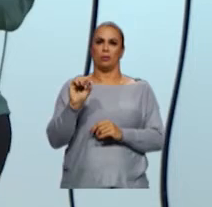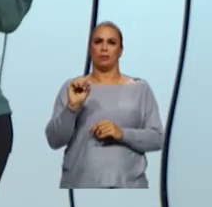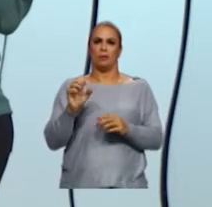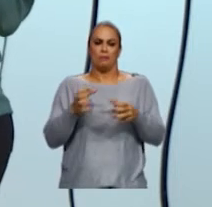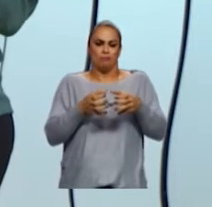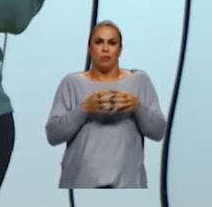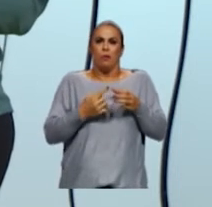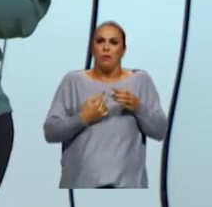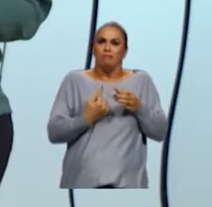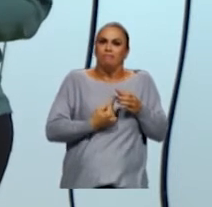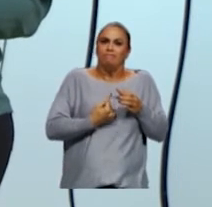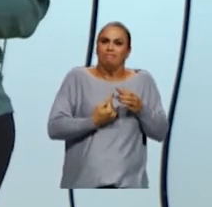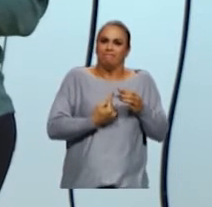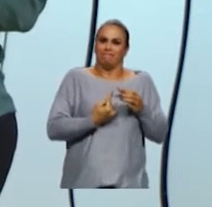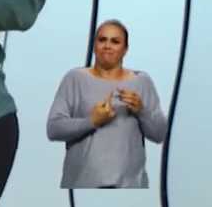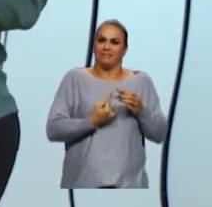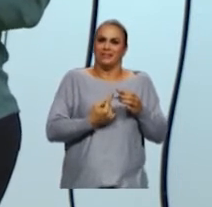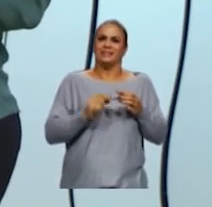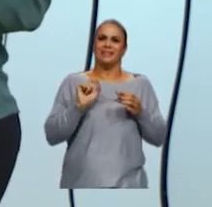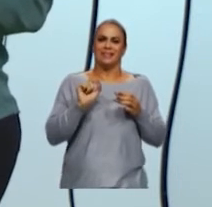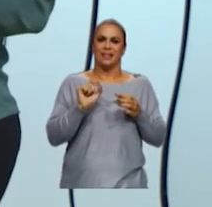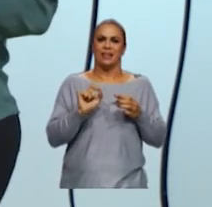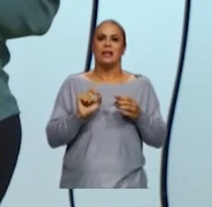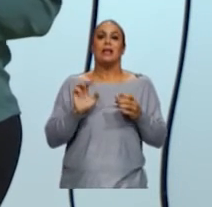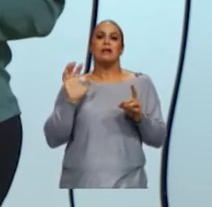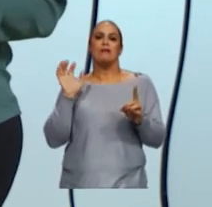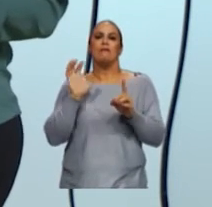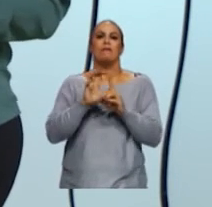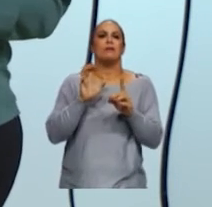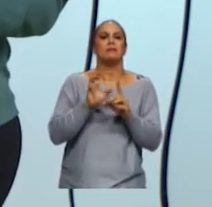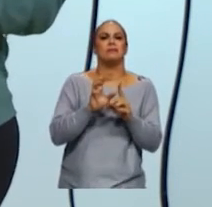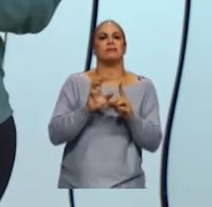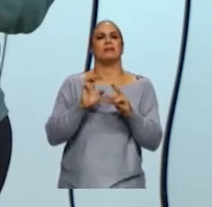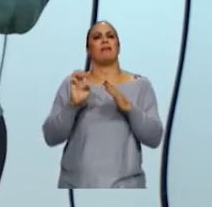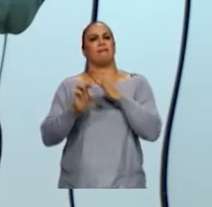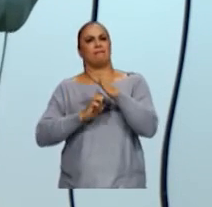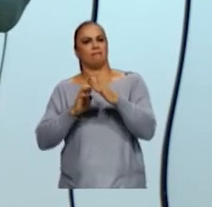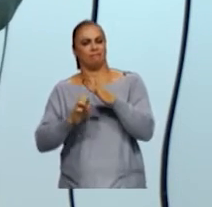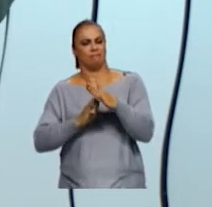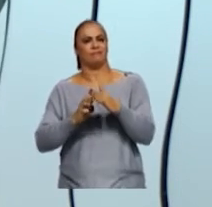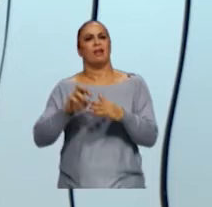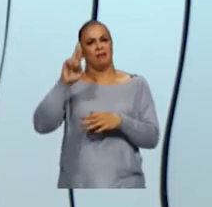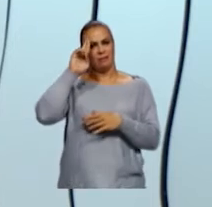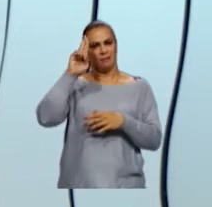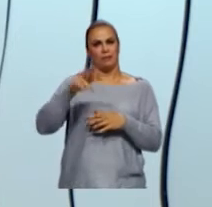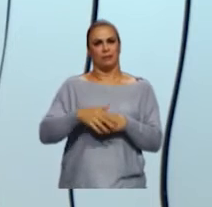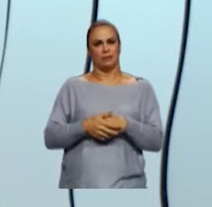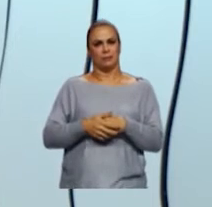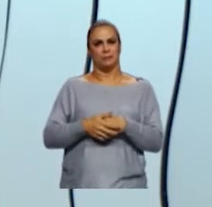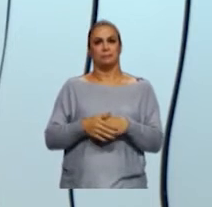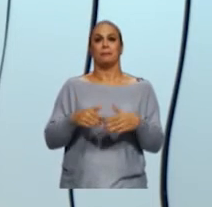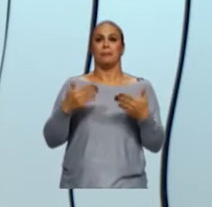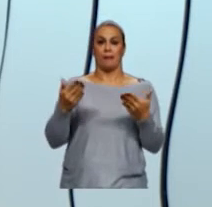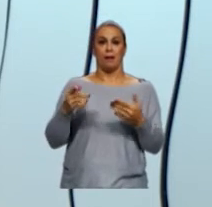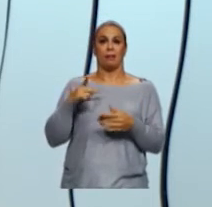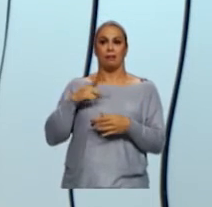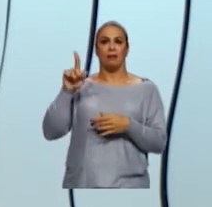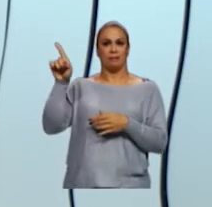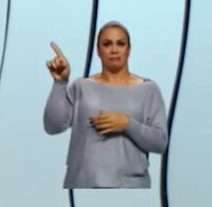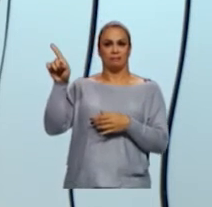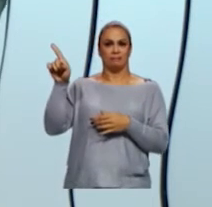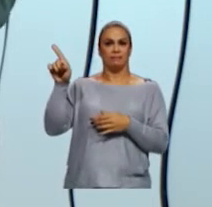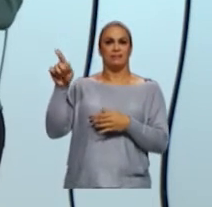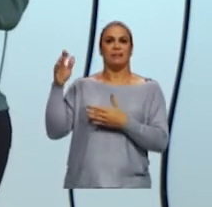esses empresários, para alguns empresários e para alguns donos de empresa. Então, aqui vai um fluxograma, né, um esquema para a